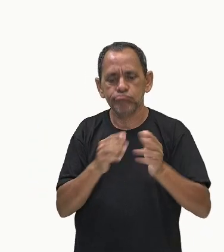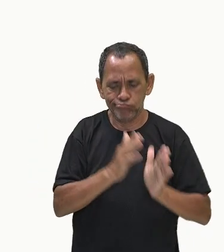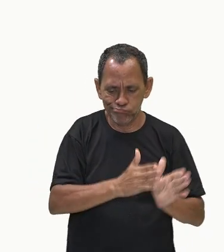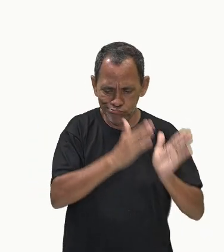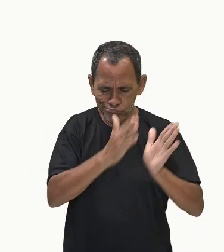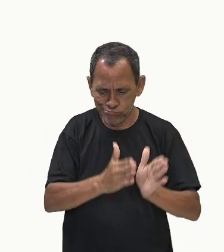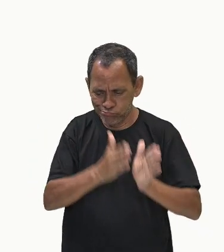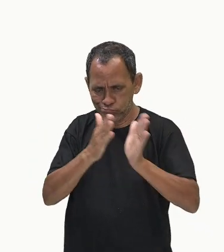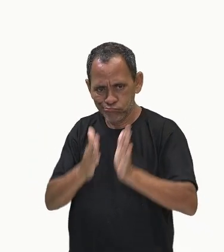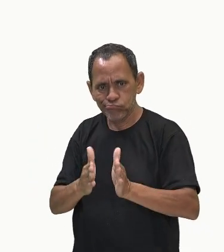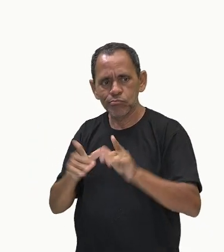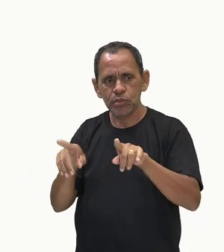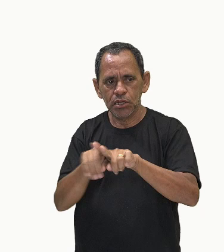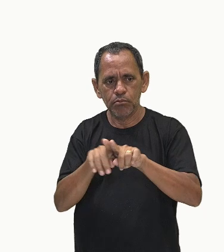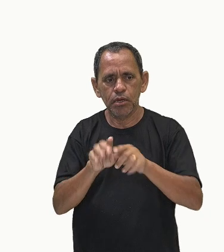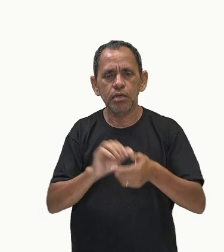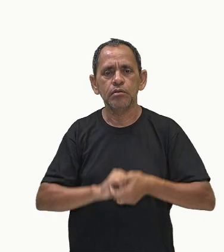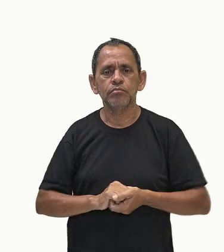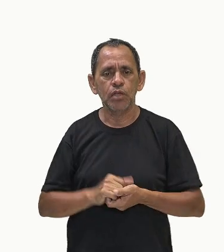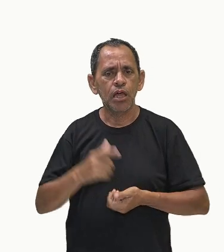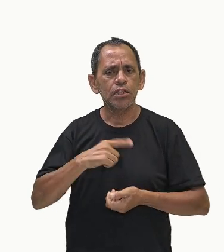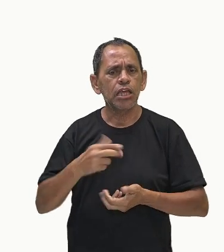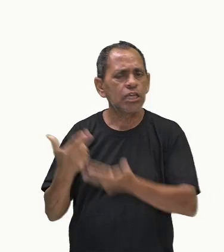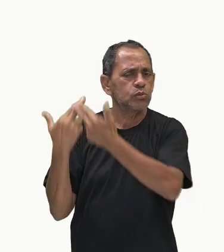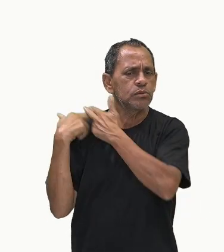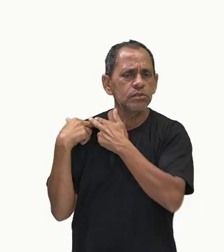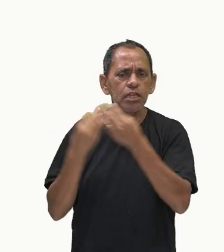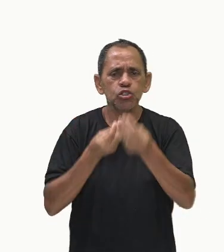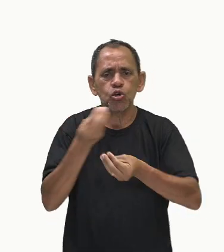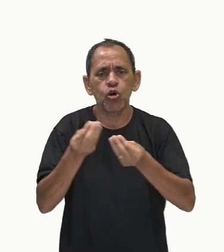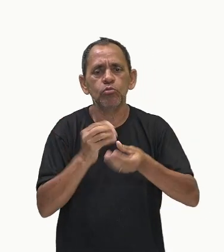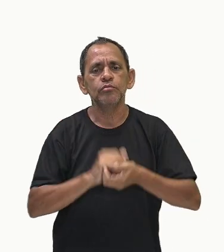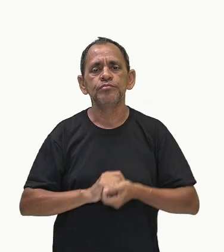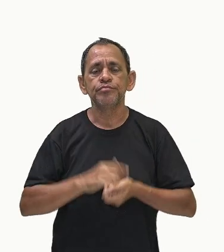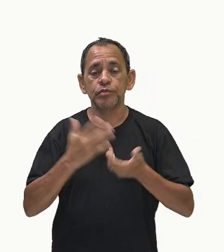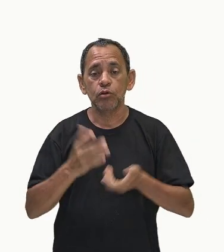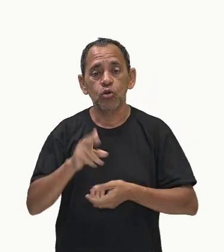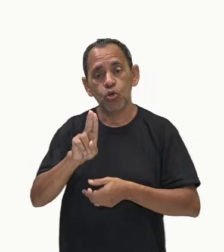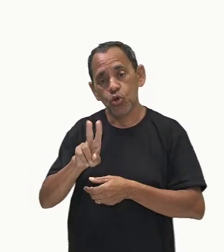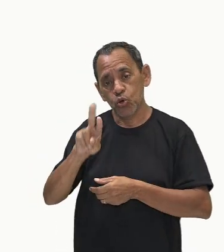estão tendo como função. As uréteres,